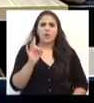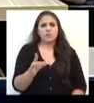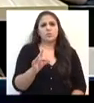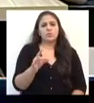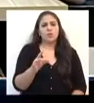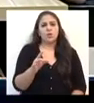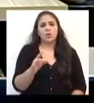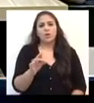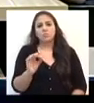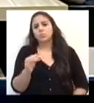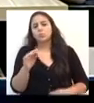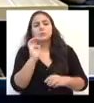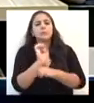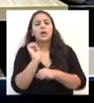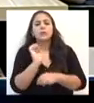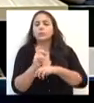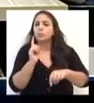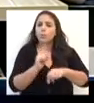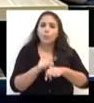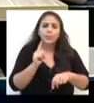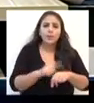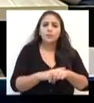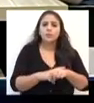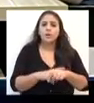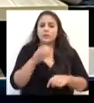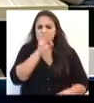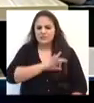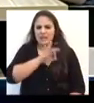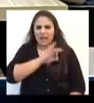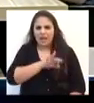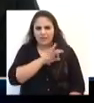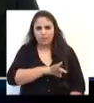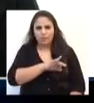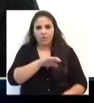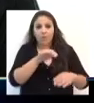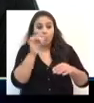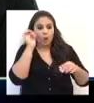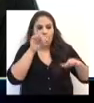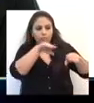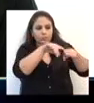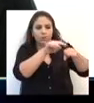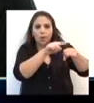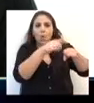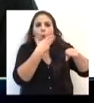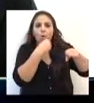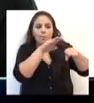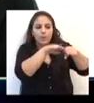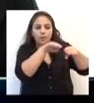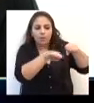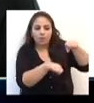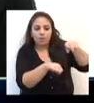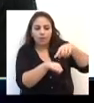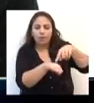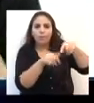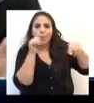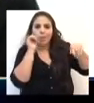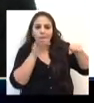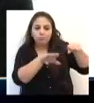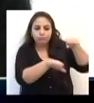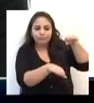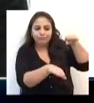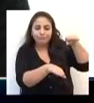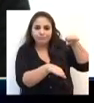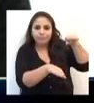Estado, quando ele dá salários menores às mulheres, por exemplo, é uma luta que precisa ser travada. E essa é uma